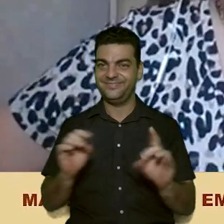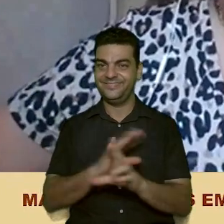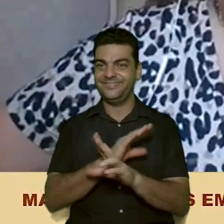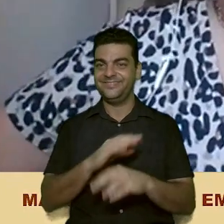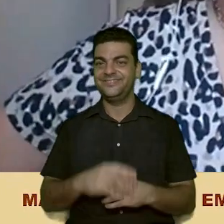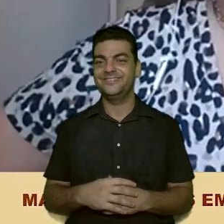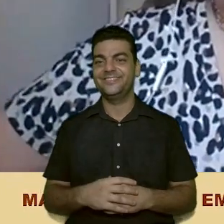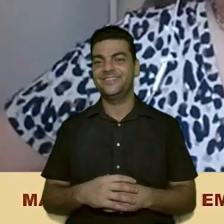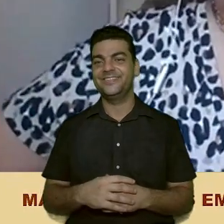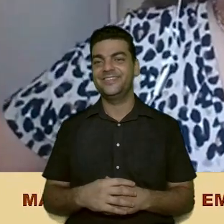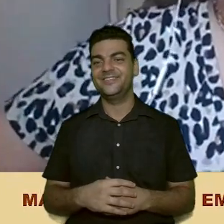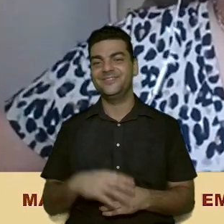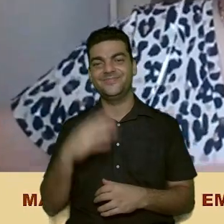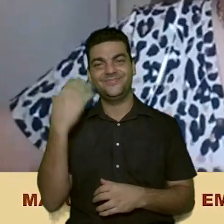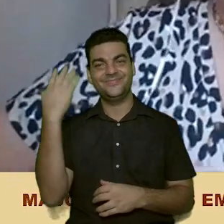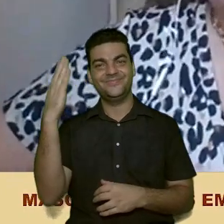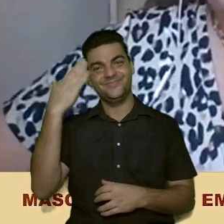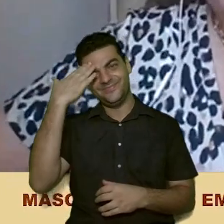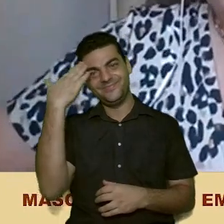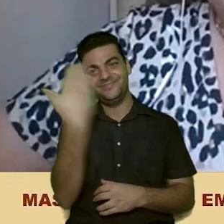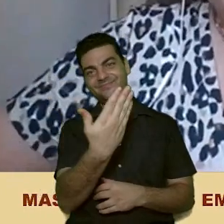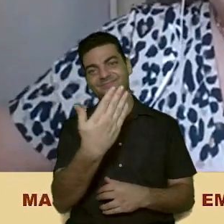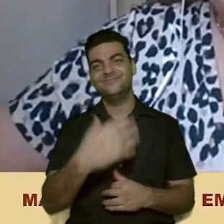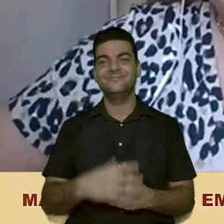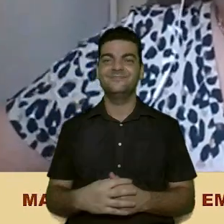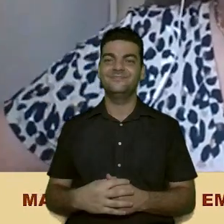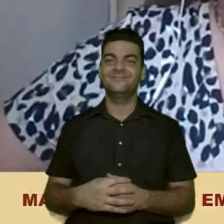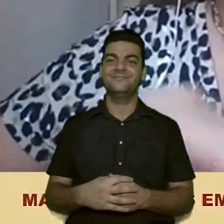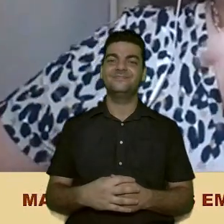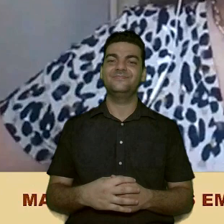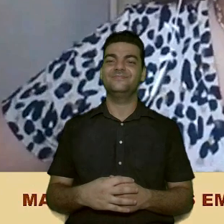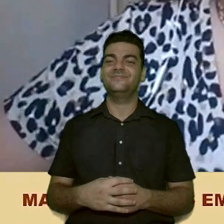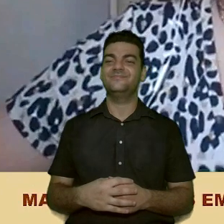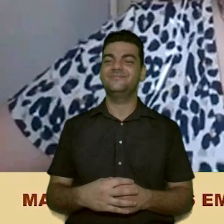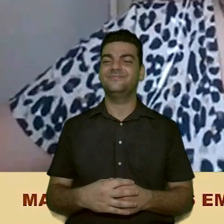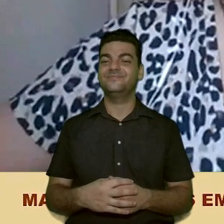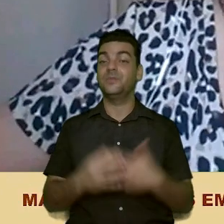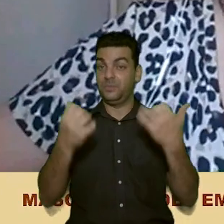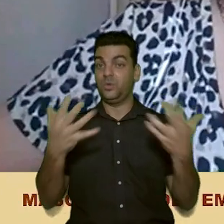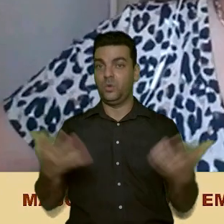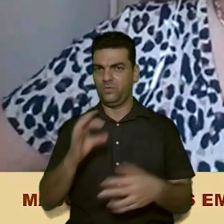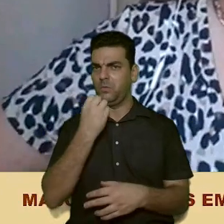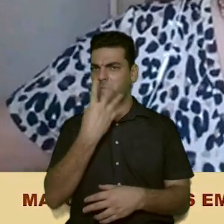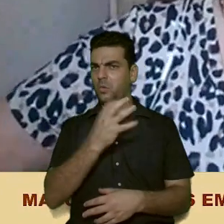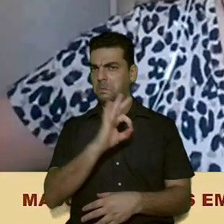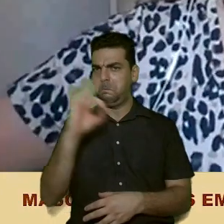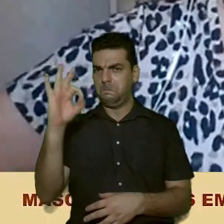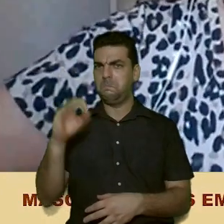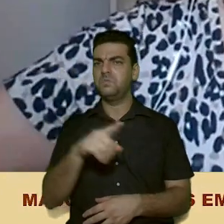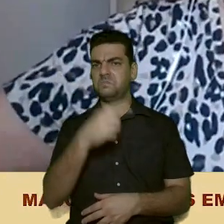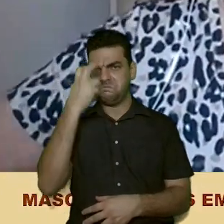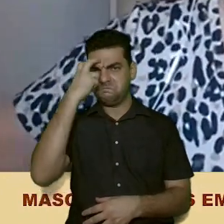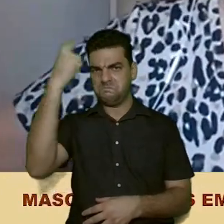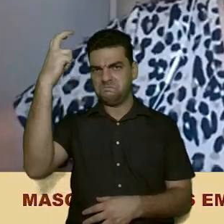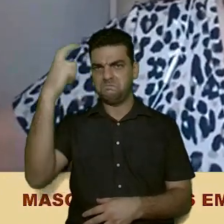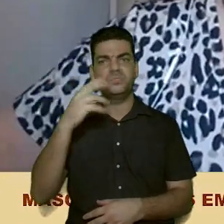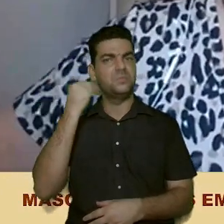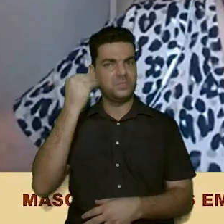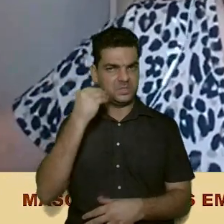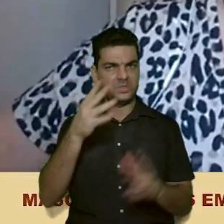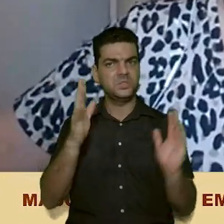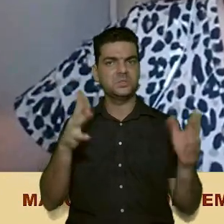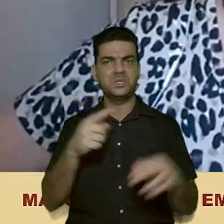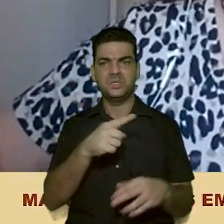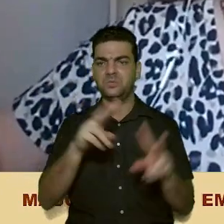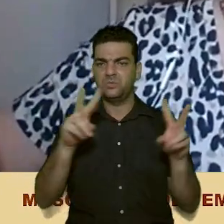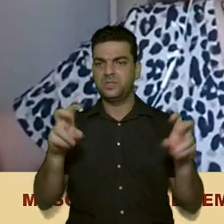Isabela, obrigado pela sua fala precisa e necessária, que ela demonstra todo o seu conhecimento, experiência e vivência com